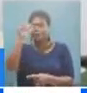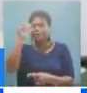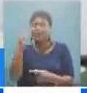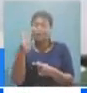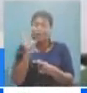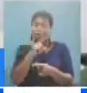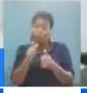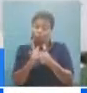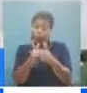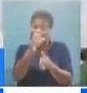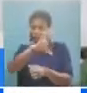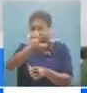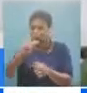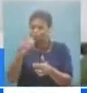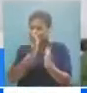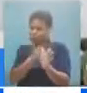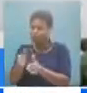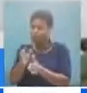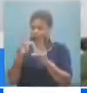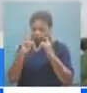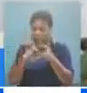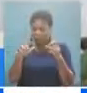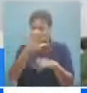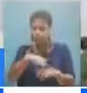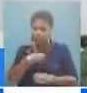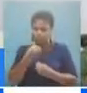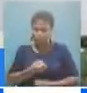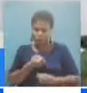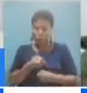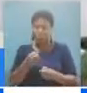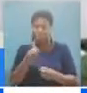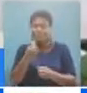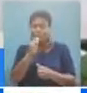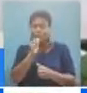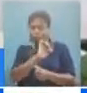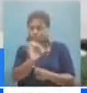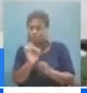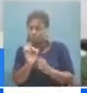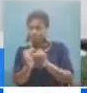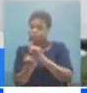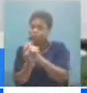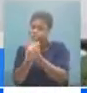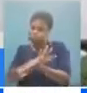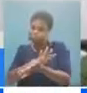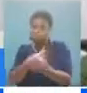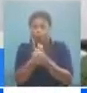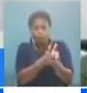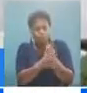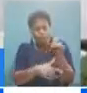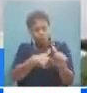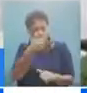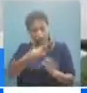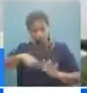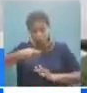em poder acompanhar o país neste processo para encontrar uma forma sustentável de reciclar a sua água e fazer o melhor uso deste